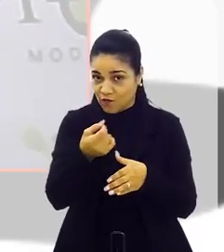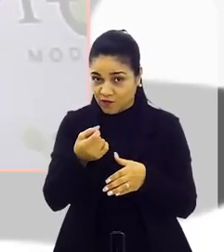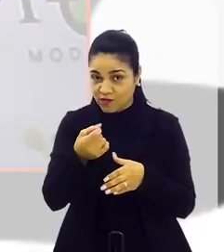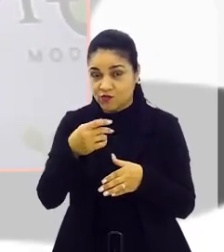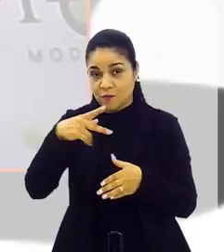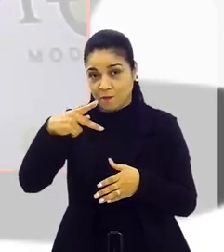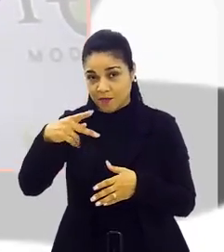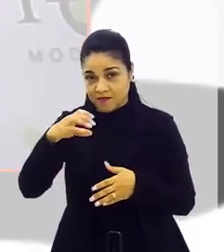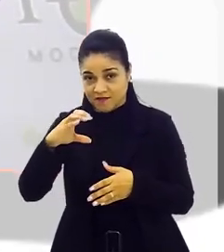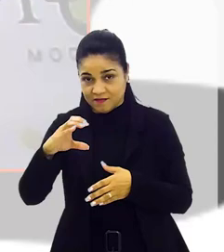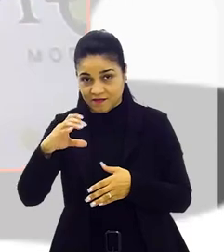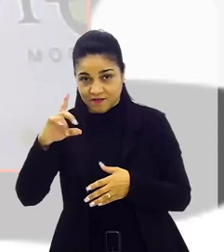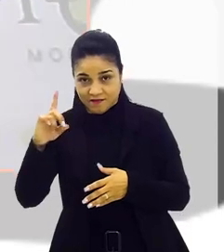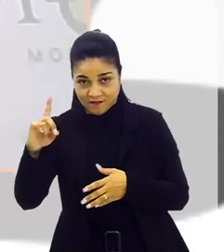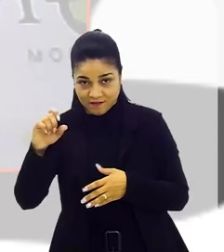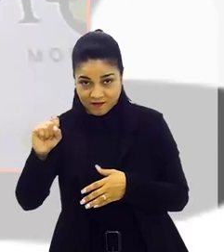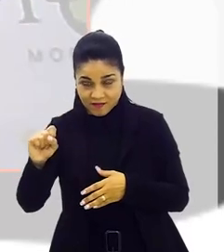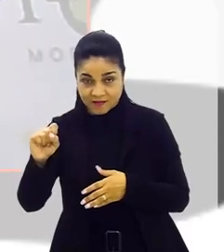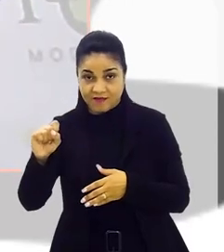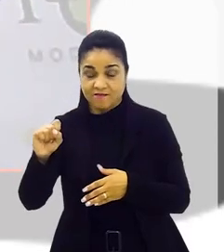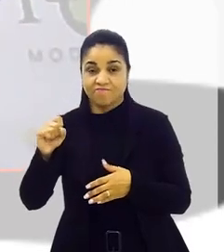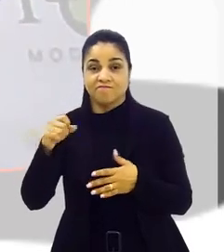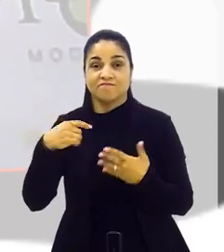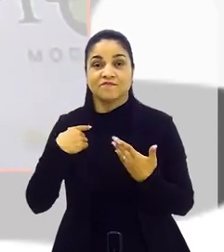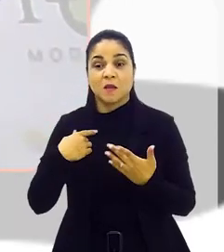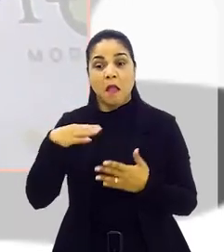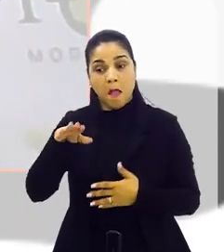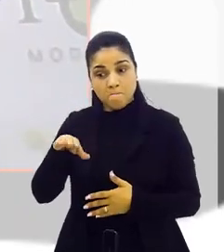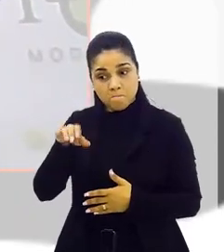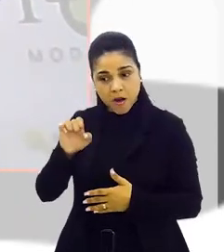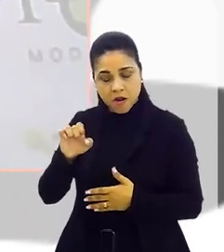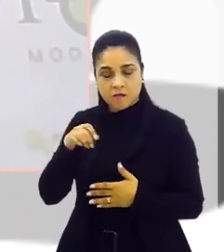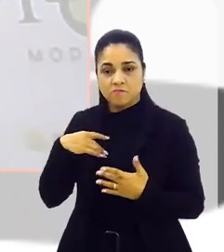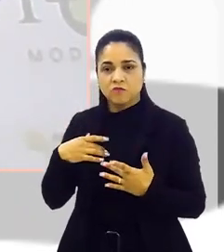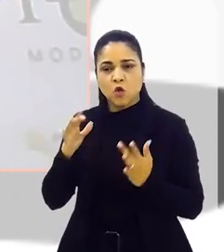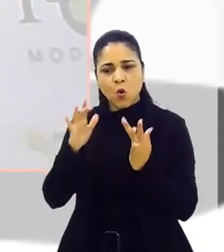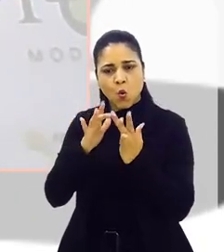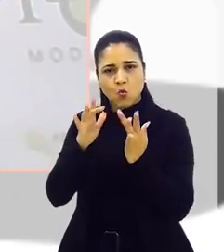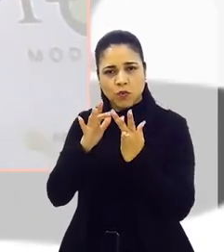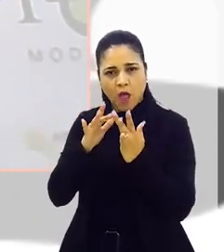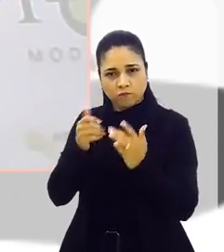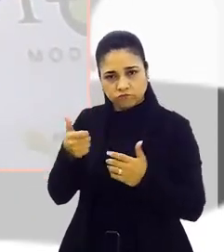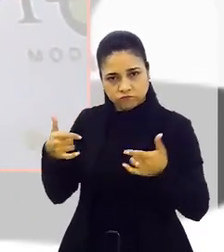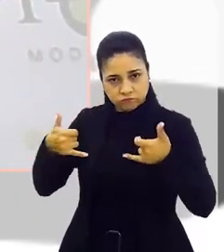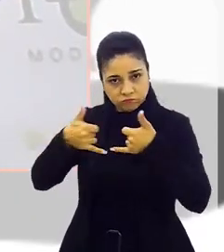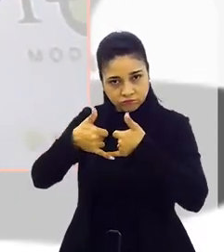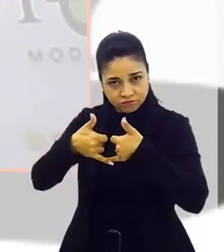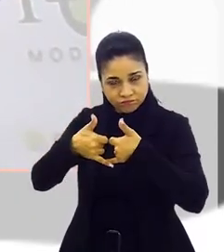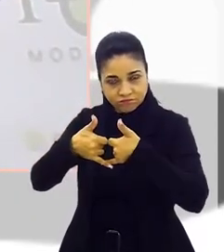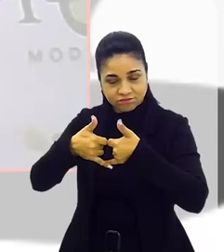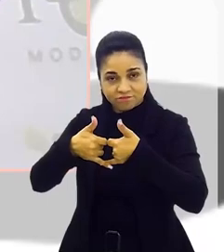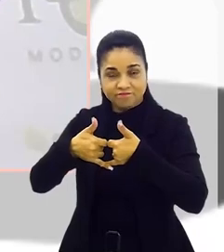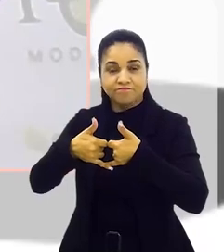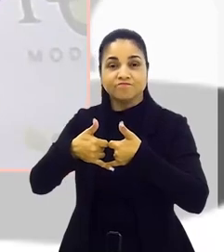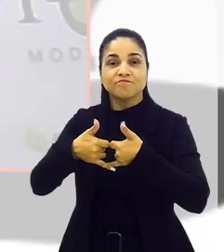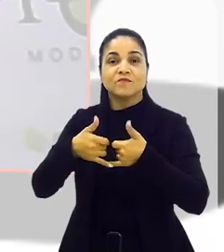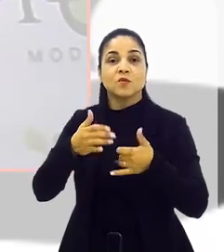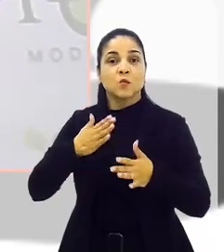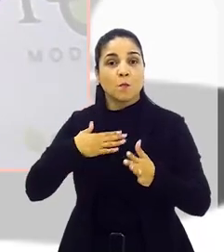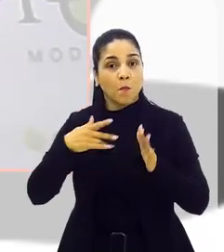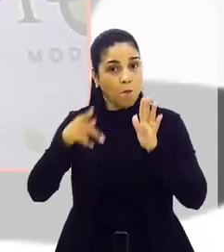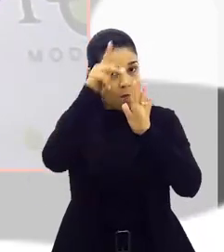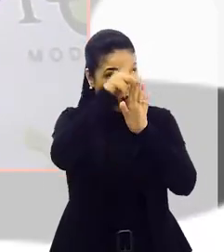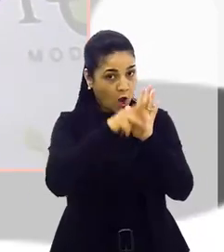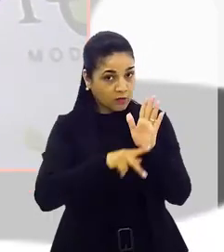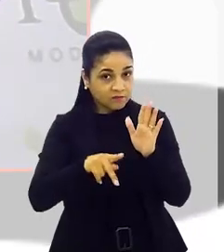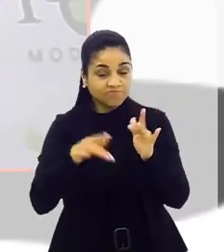de PCDs terem ido assistir um espetáculo, uma das mães pegou o meu telefone, desses PCDs, pegou o telefone com